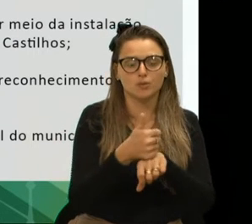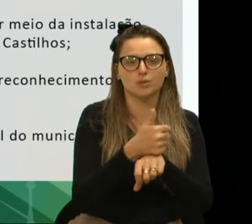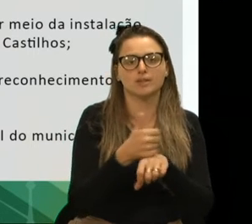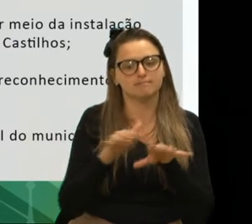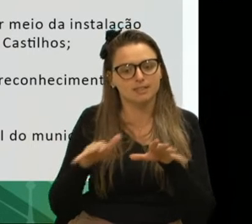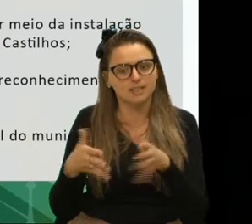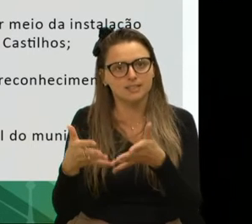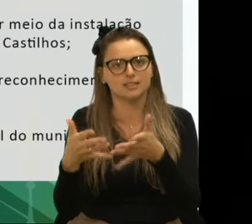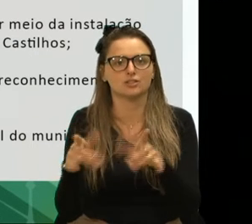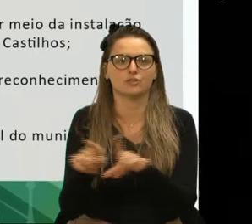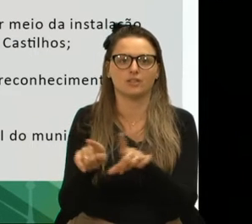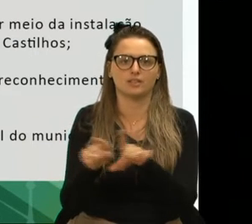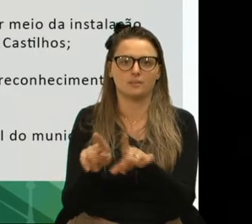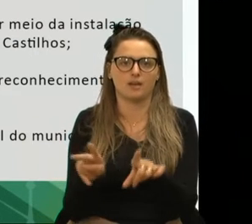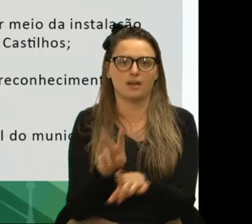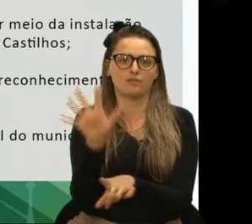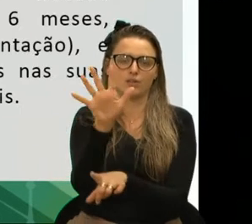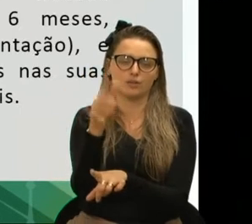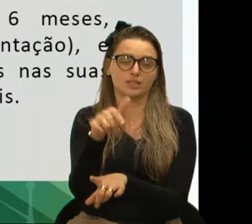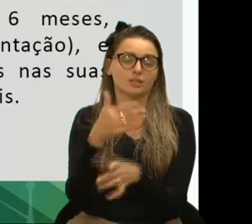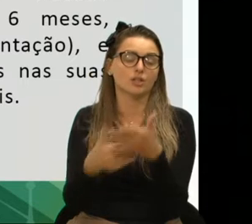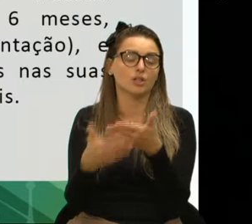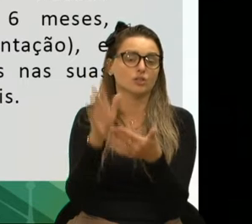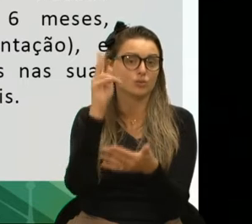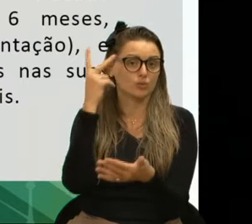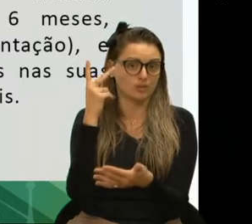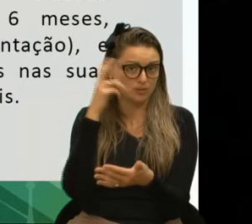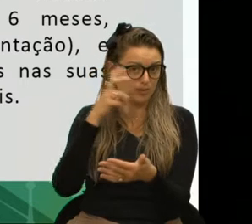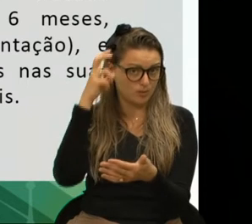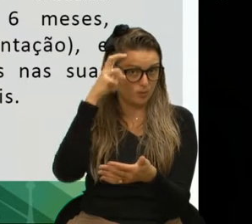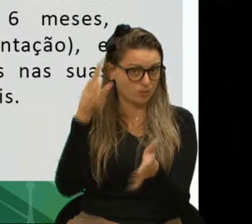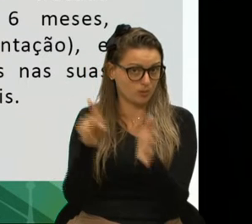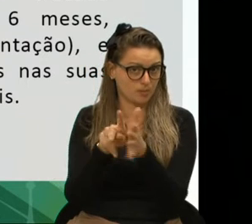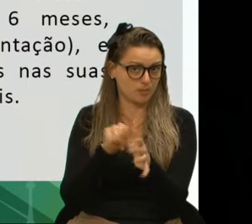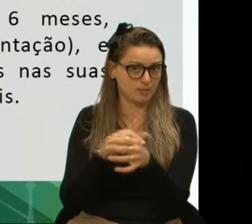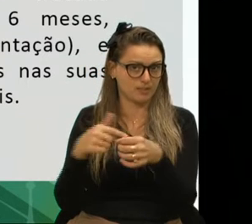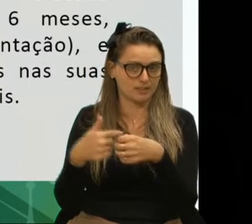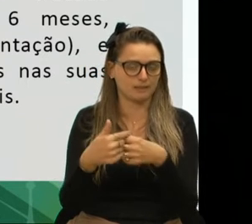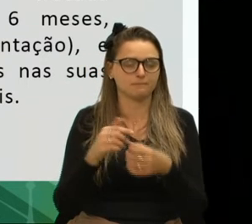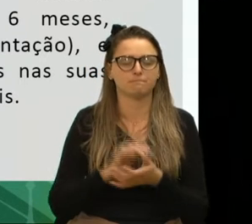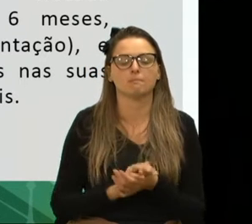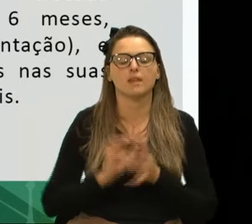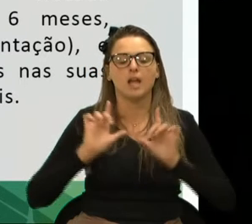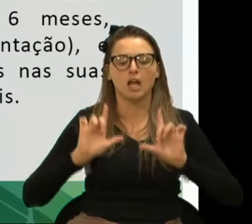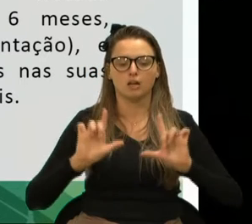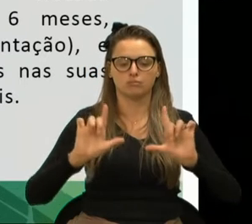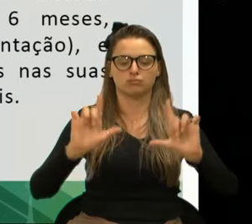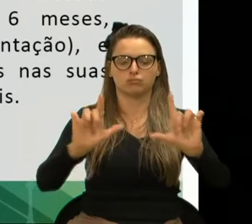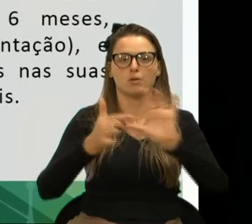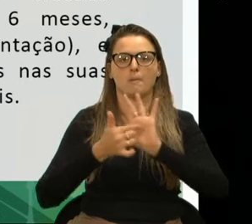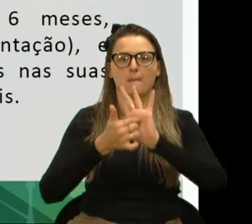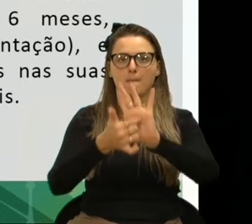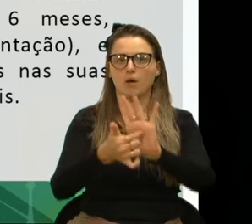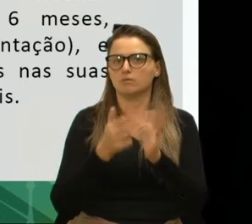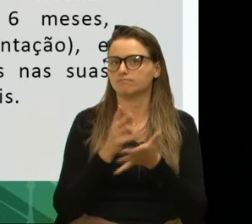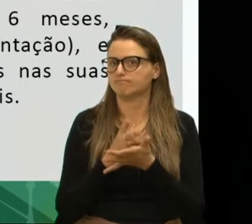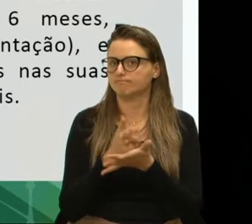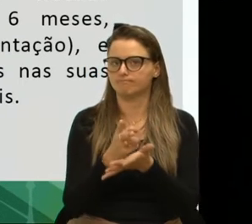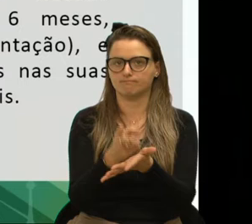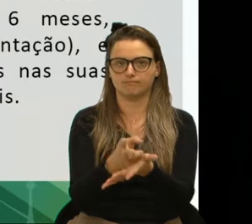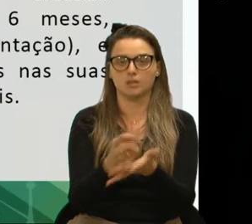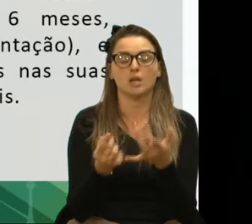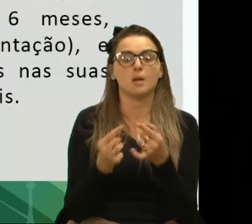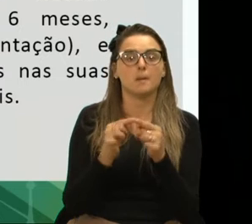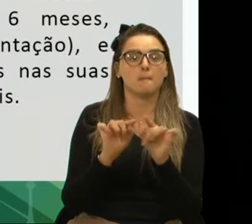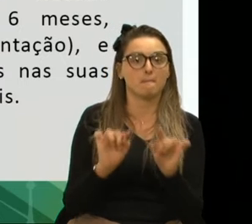incentivar também a valorização da história e a cultura do município. Essa exposição será uma exposição permanente, mas, de acordo